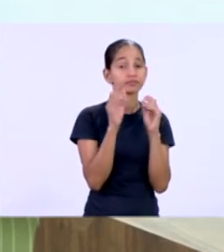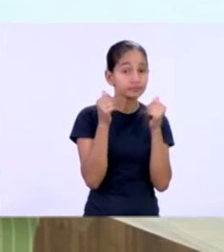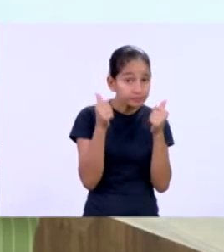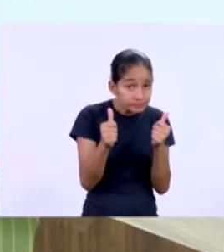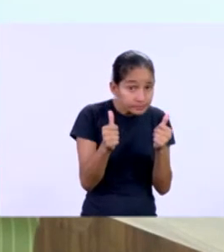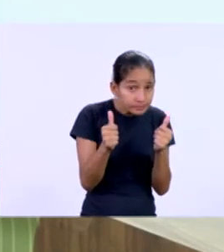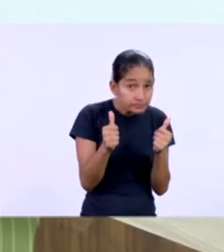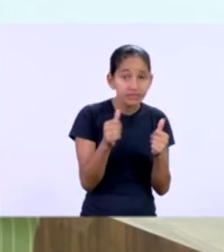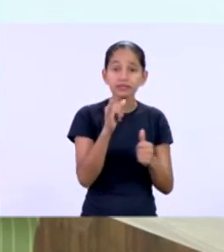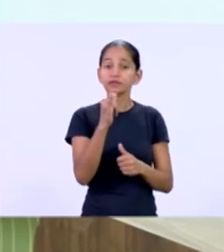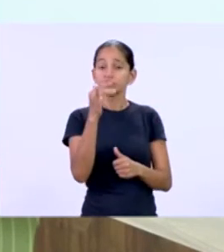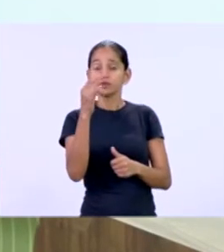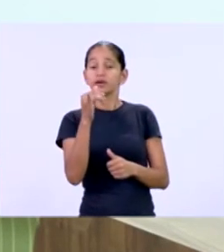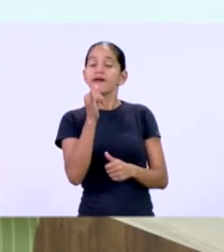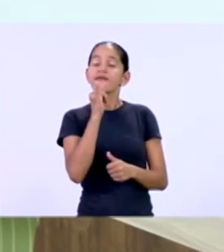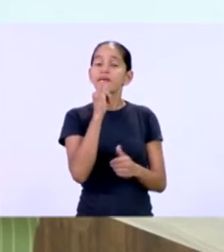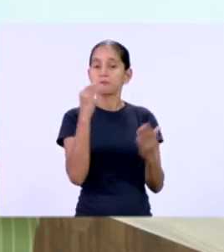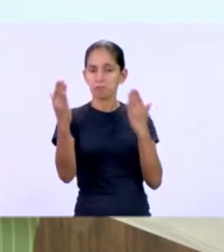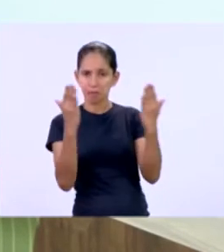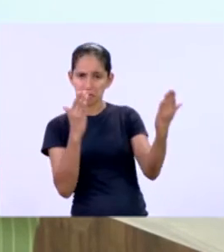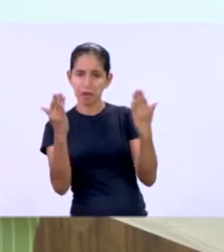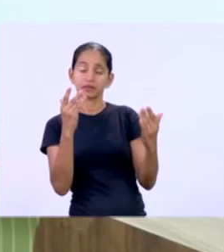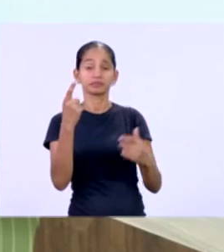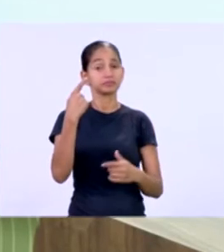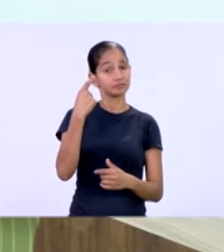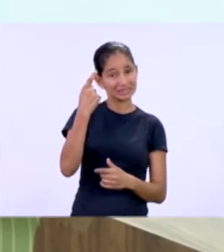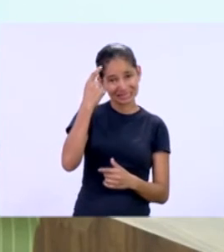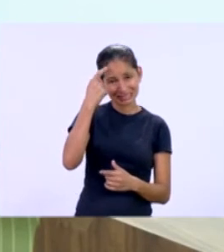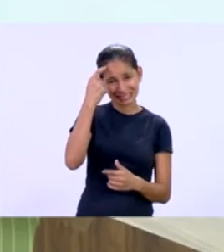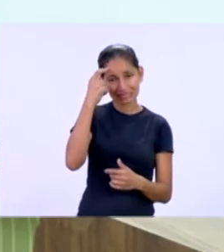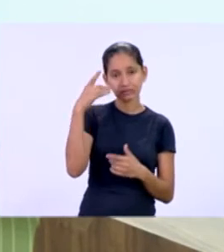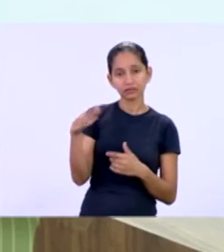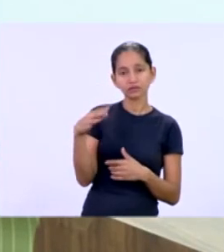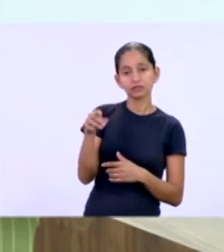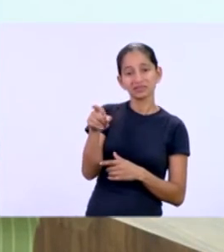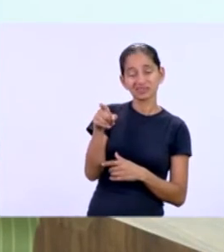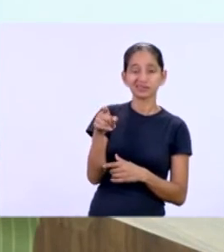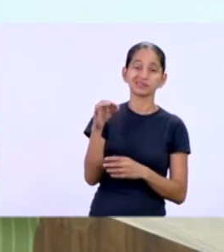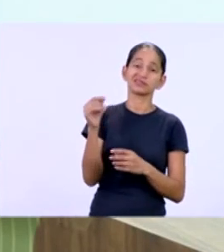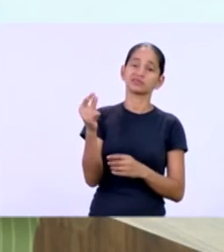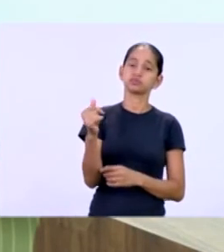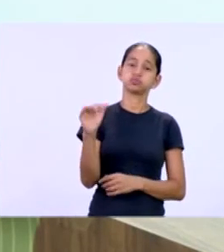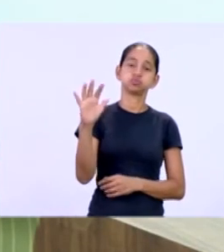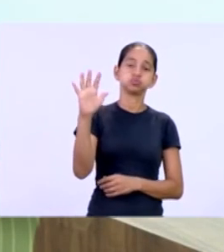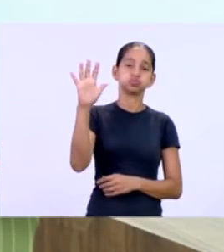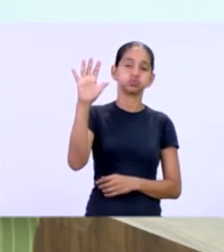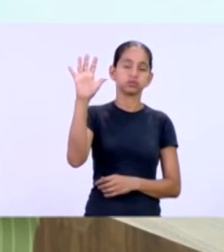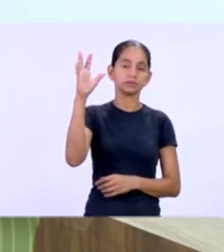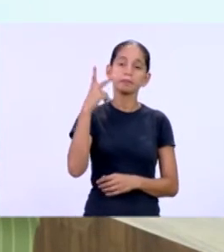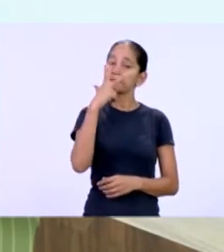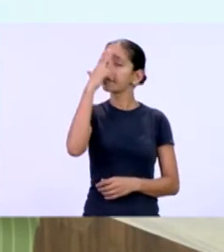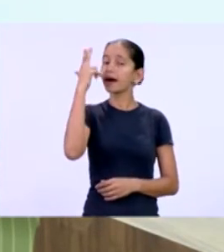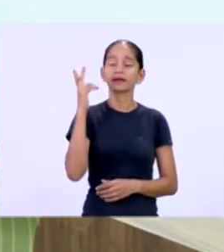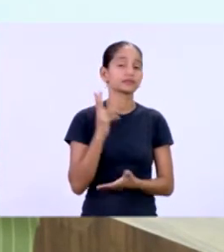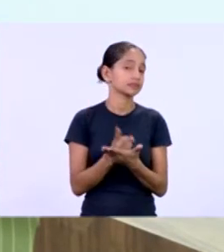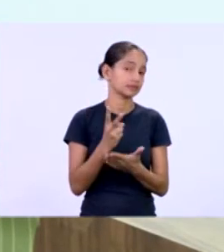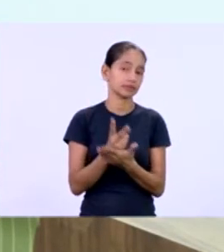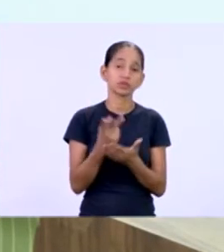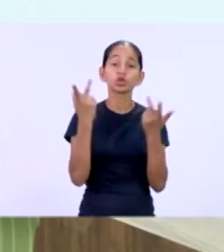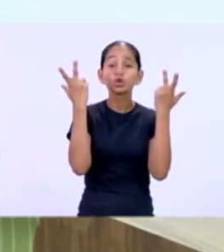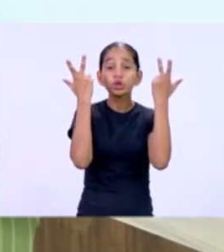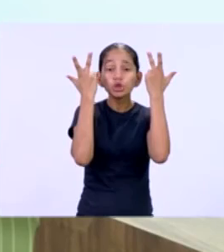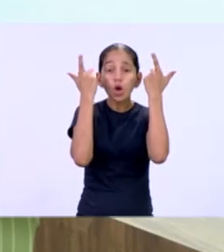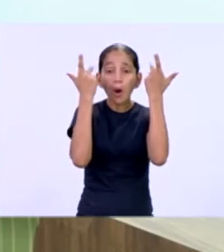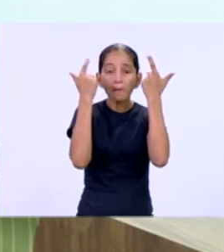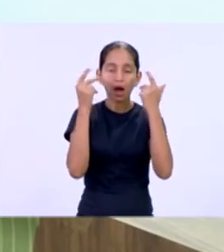correto? Se vocês identificarem, quando eu agrego o CMS, quando eu agrego o Imposto sobre a Folha, acabo tendo maior tributação no regime do lucro